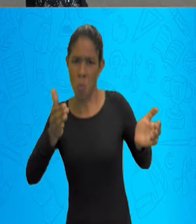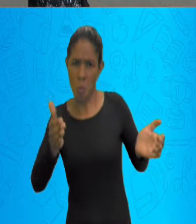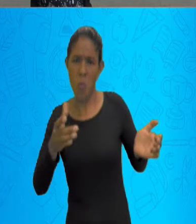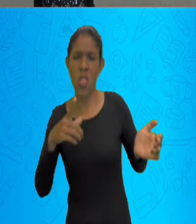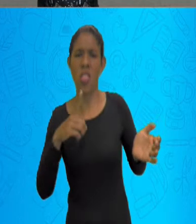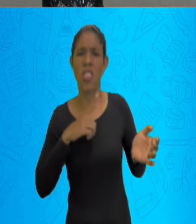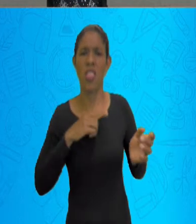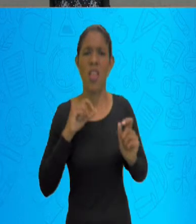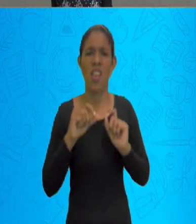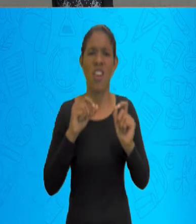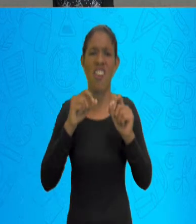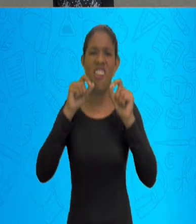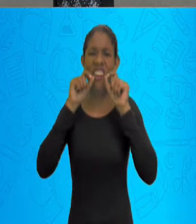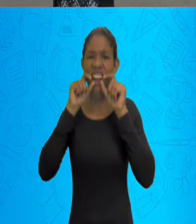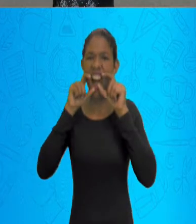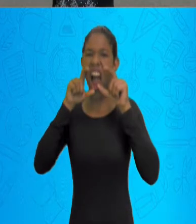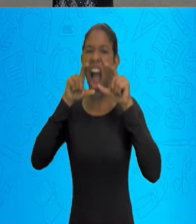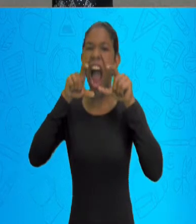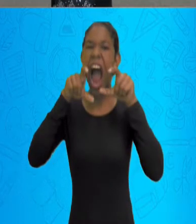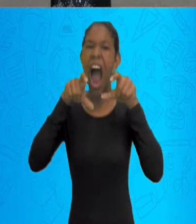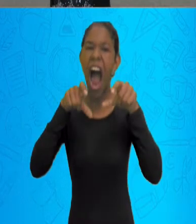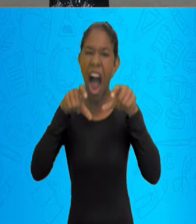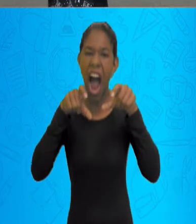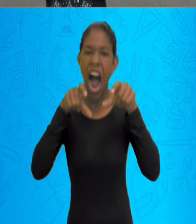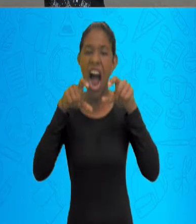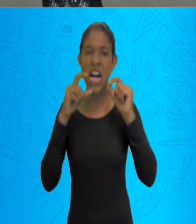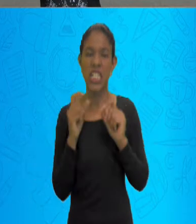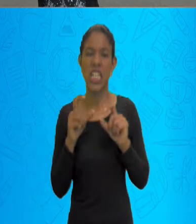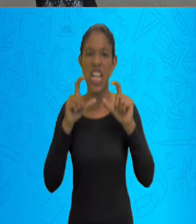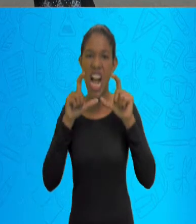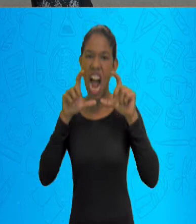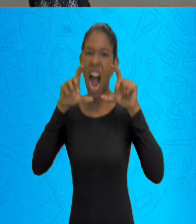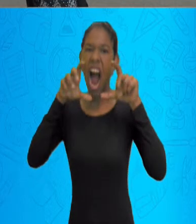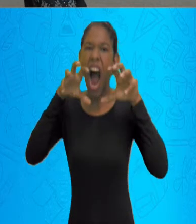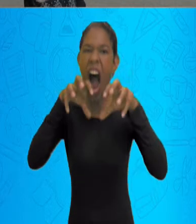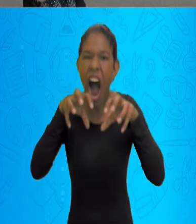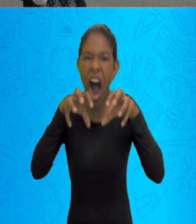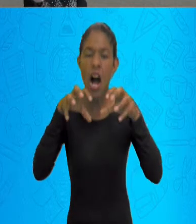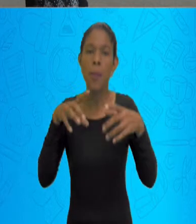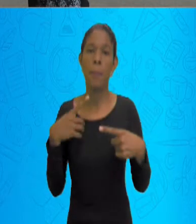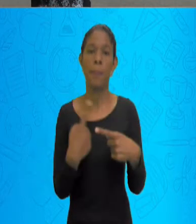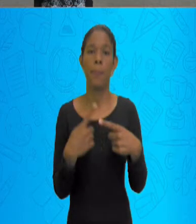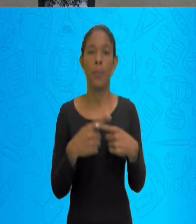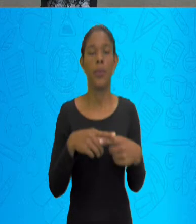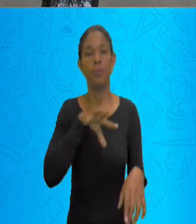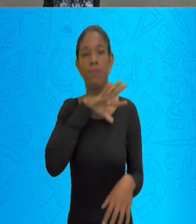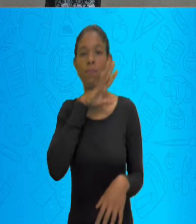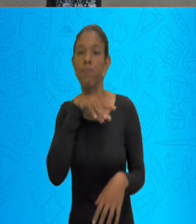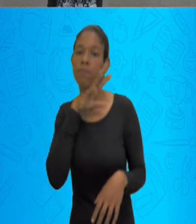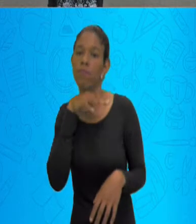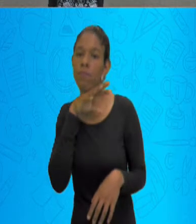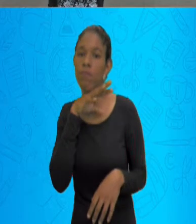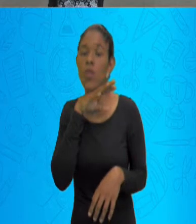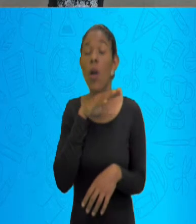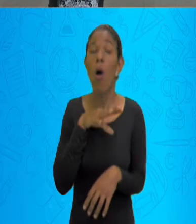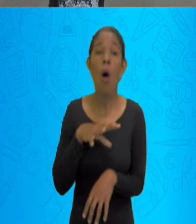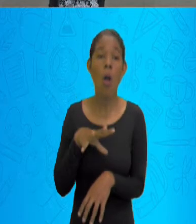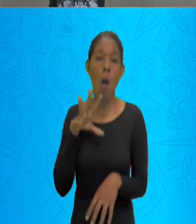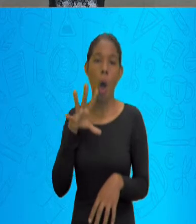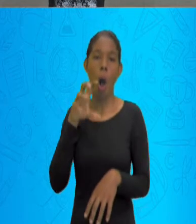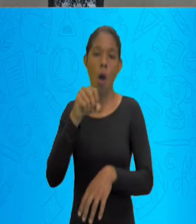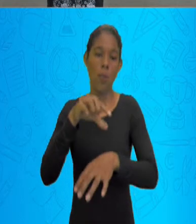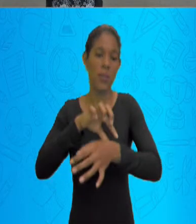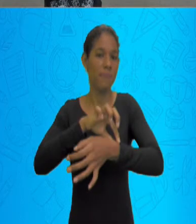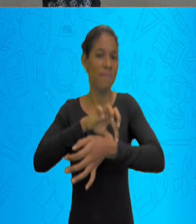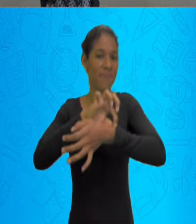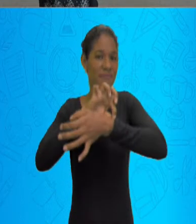essa necessidade de ter uma presa mais avantajada? Porque são animais que são carnívoros e que